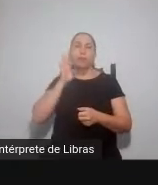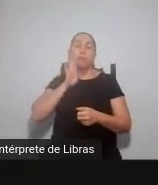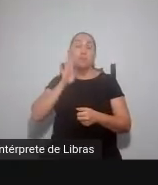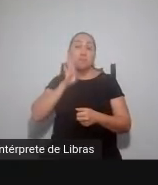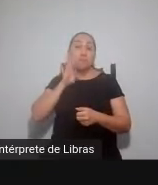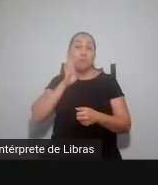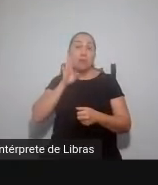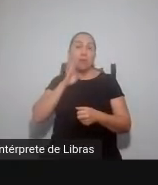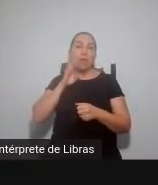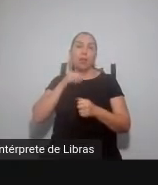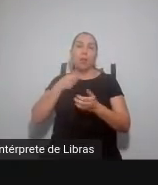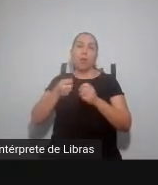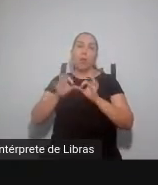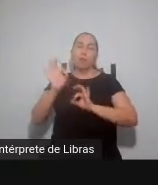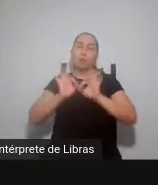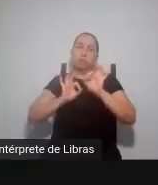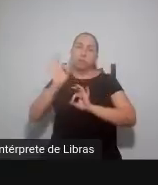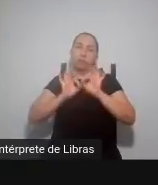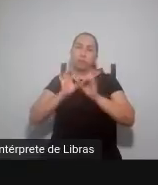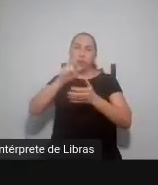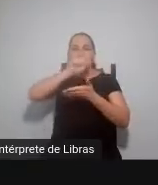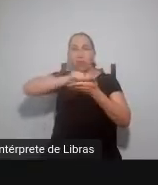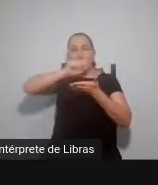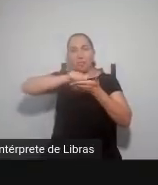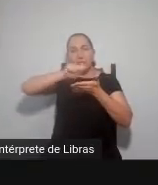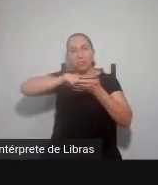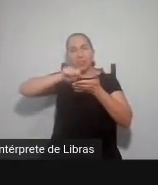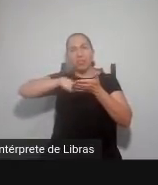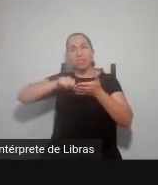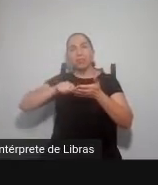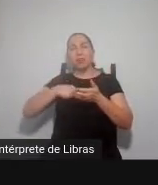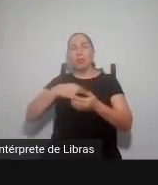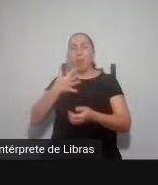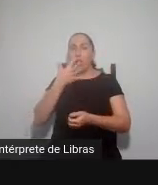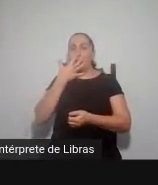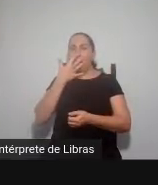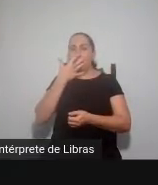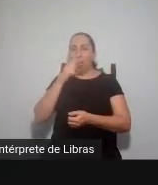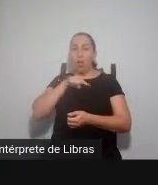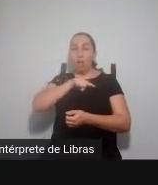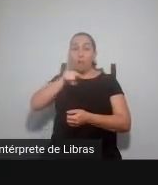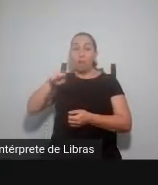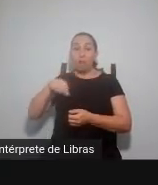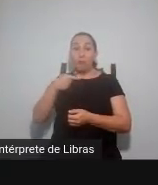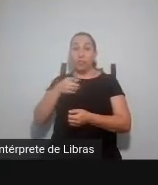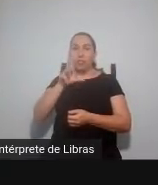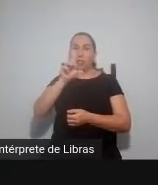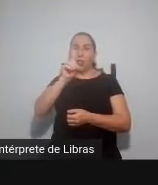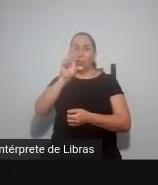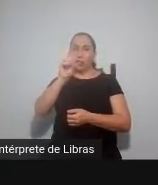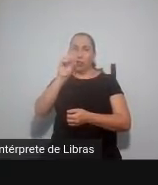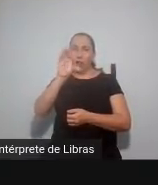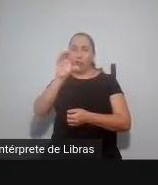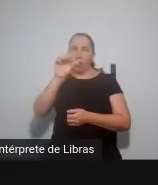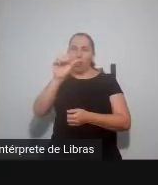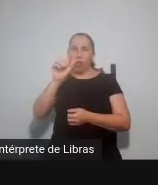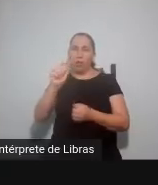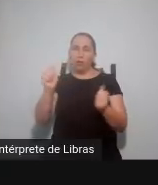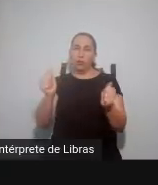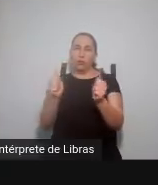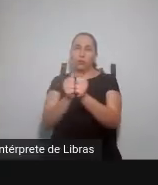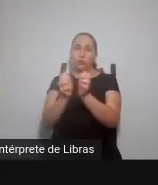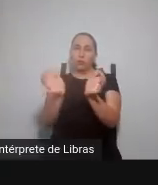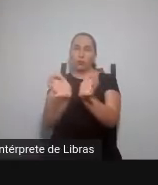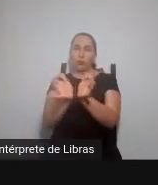doutorado. Você, Doca e todos da equipe estão de parabéns por manterem esse projeto de pé, mesmo com